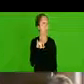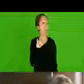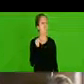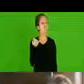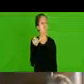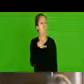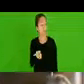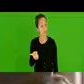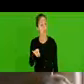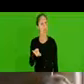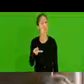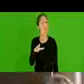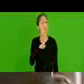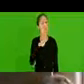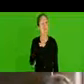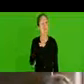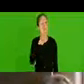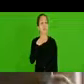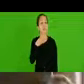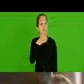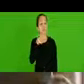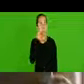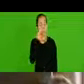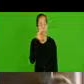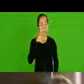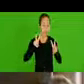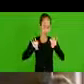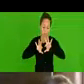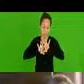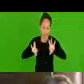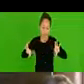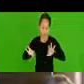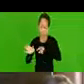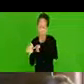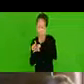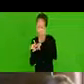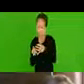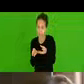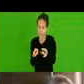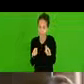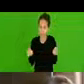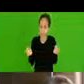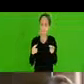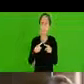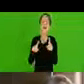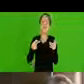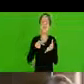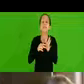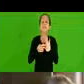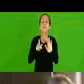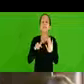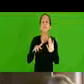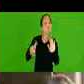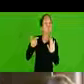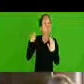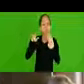empregando, desculpe aí, empregando o termo pesquisa qualitativa de forma genérica e extensiva, pois